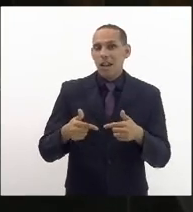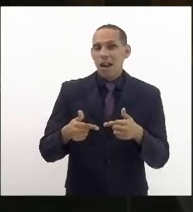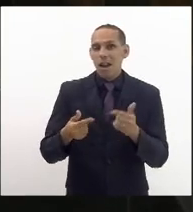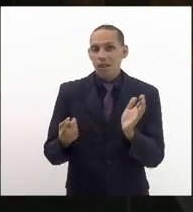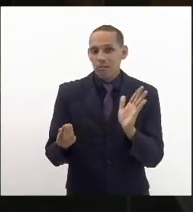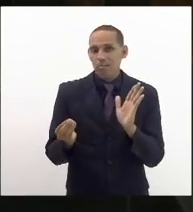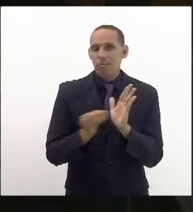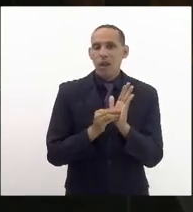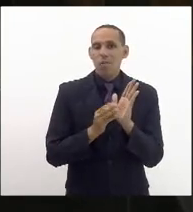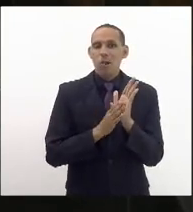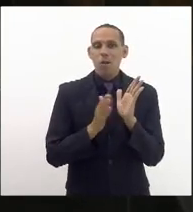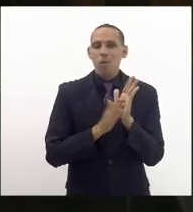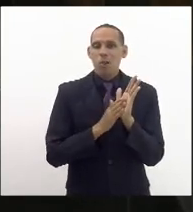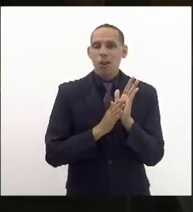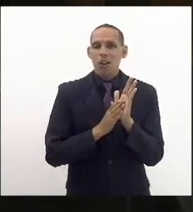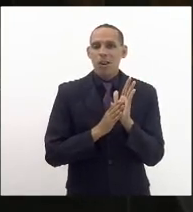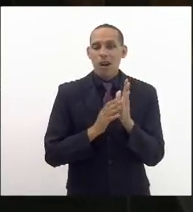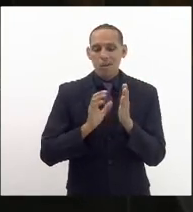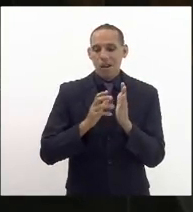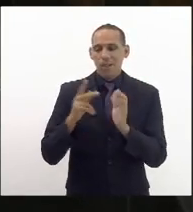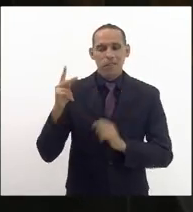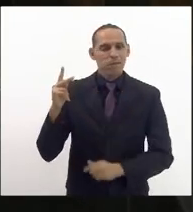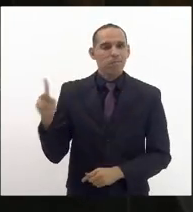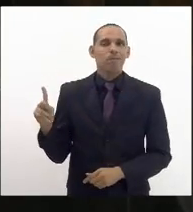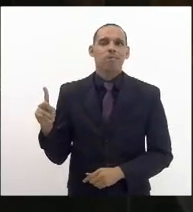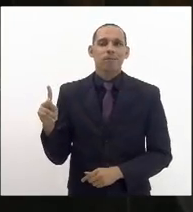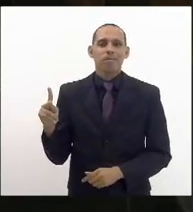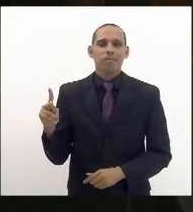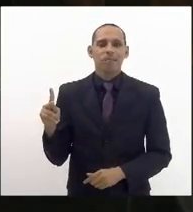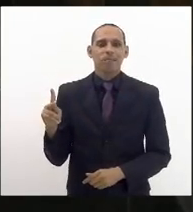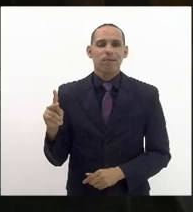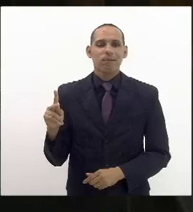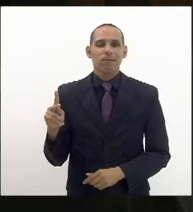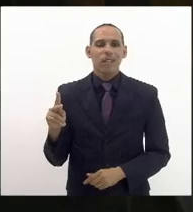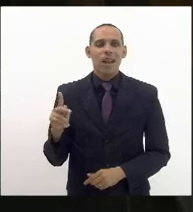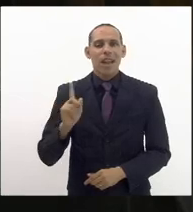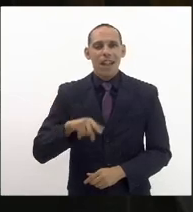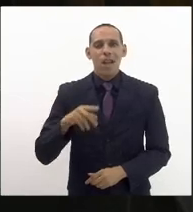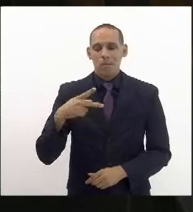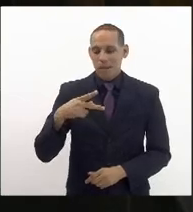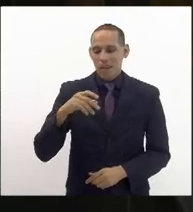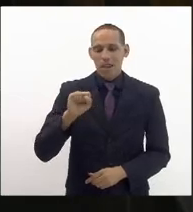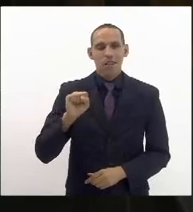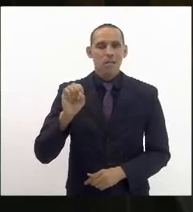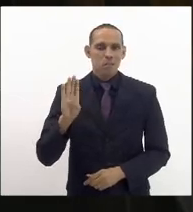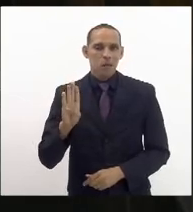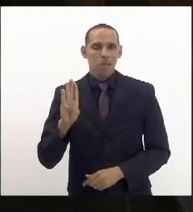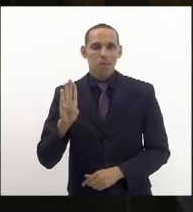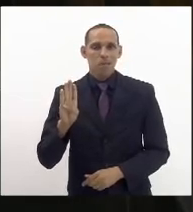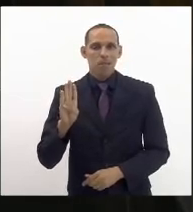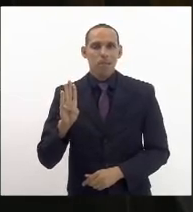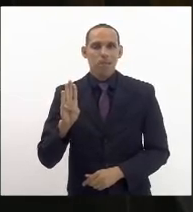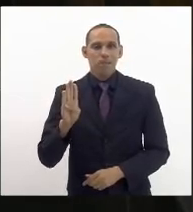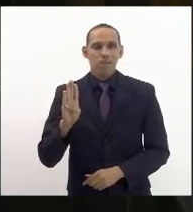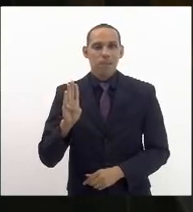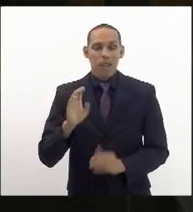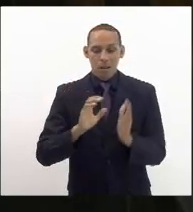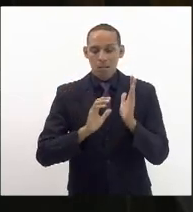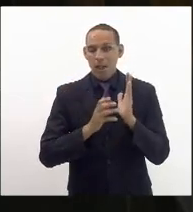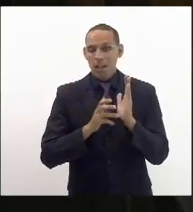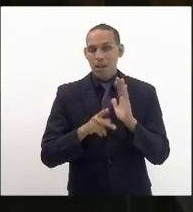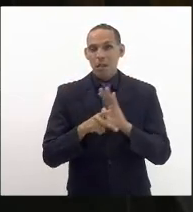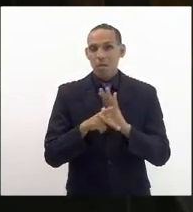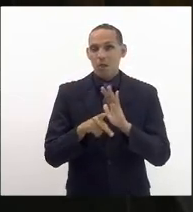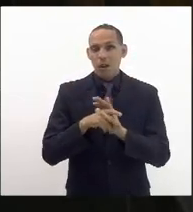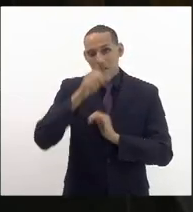protocolada, proposta pelo partido dele, que tem nome e sobrenome, que é o PSB. Partido esse do